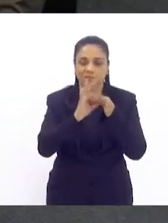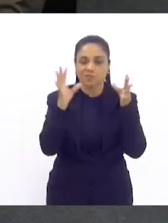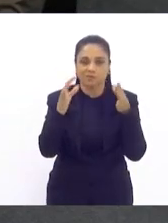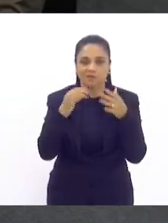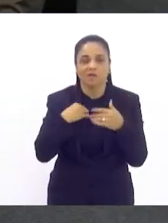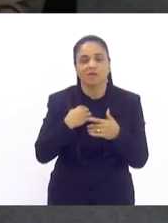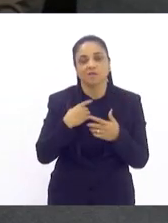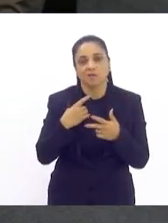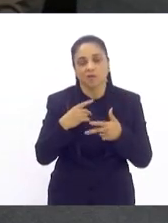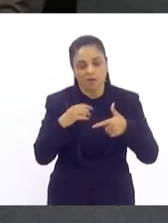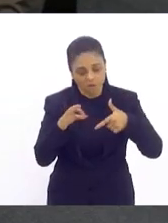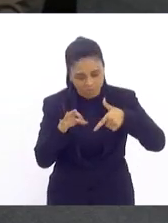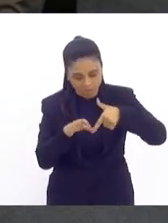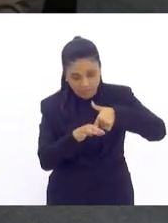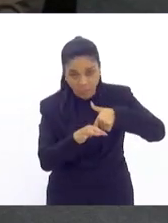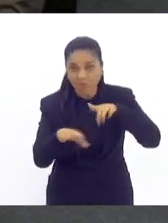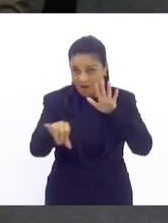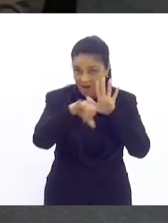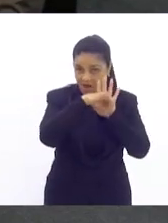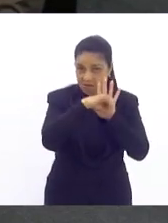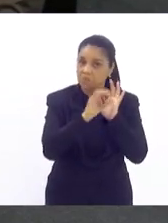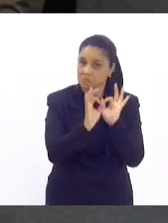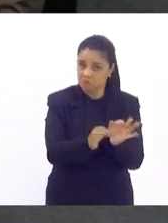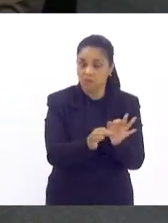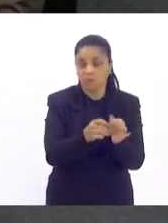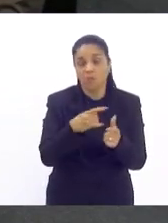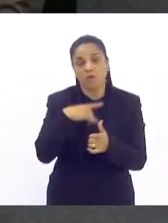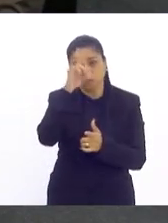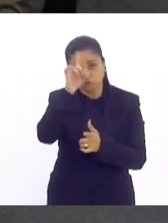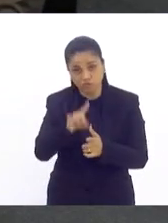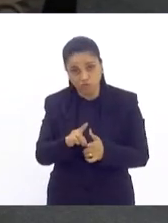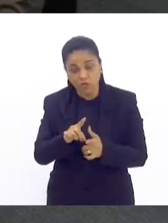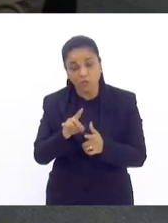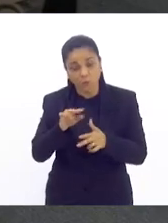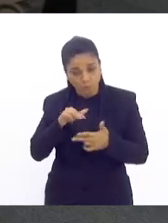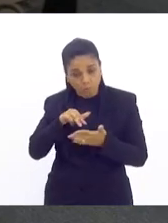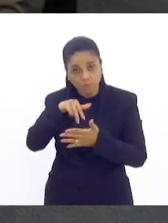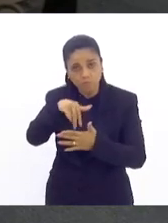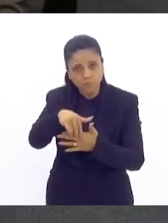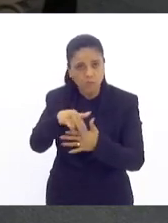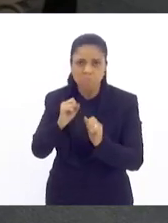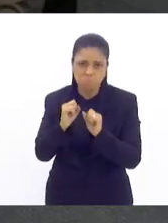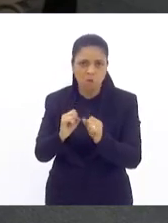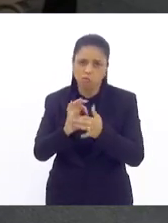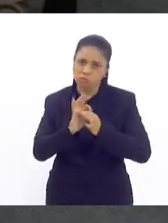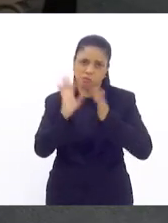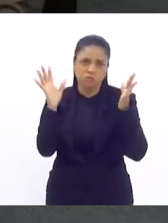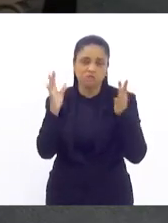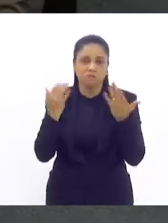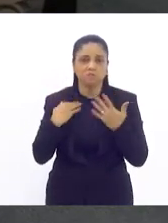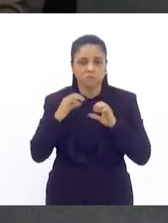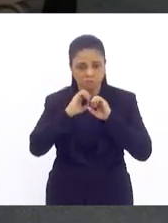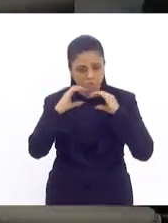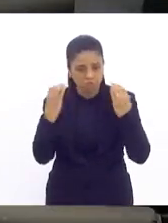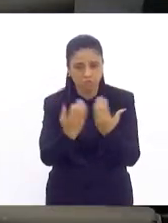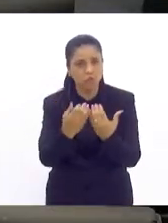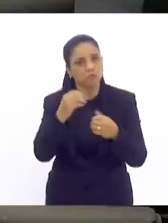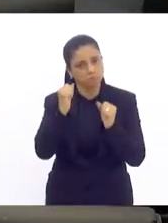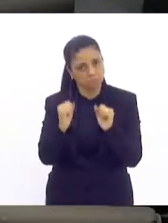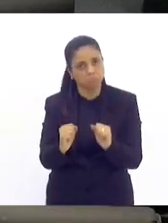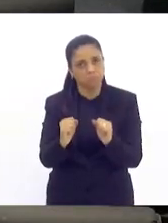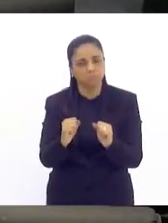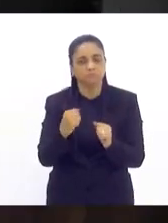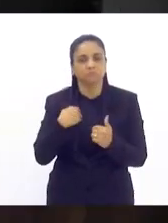são aqueles que cometem crimes e respeito ao direito de se posicionar sempre politicamente inclusive no esporte então fica aqui meu refúgio Obrigado